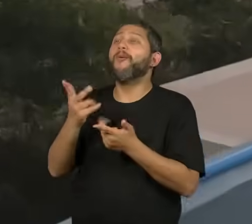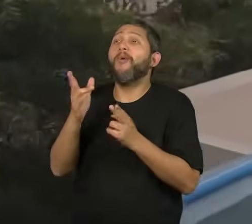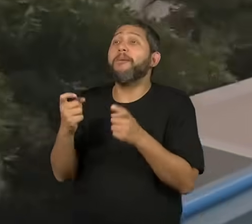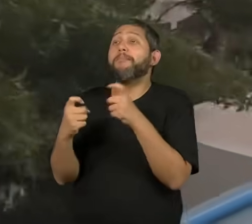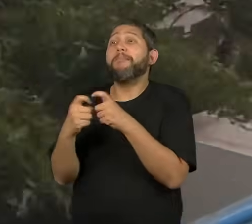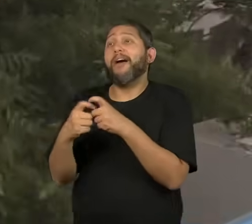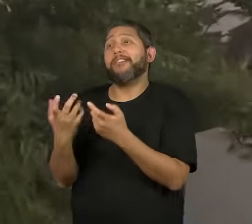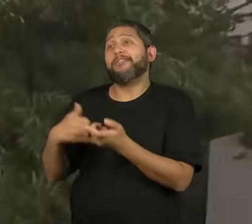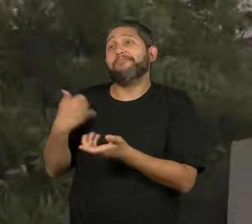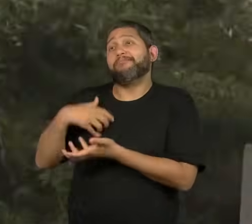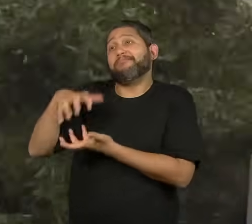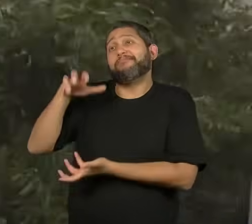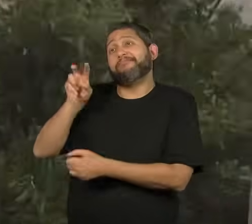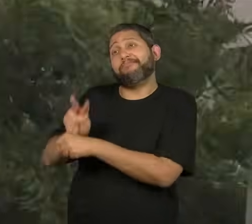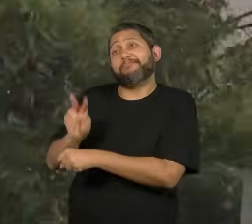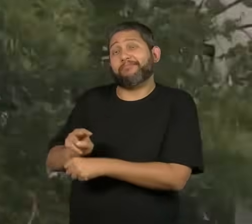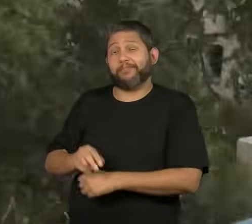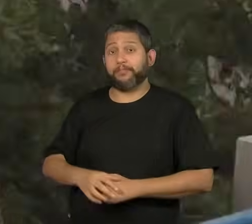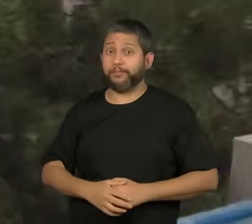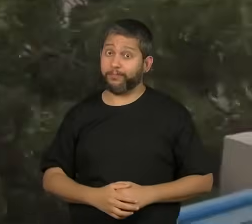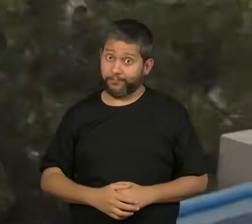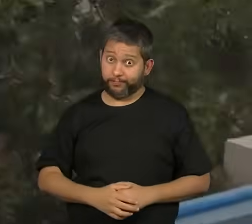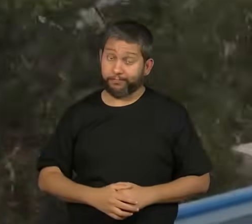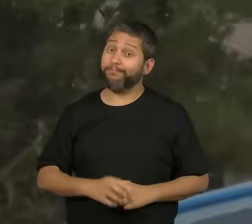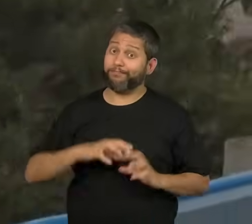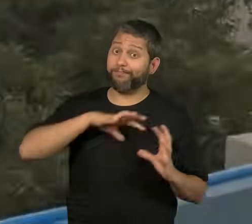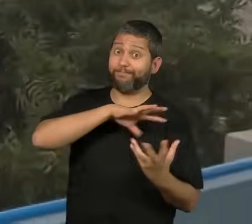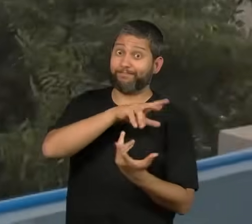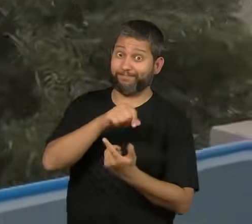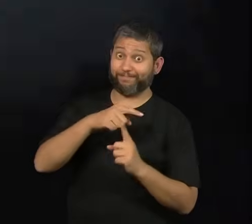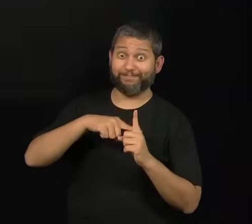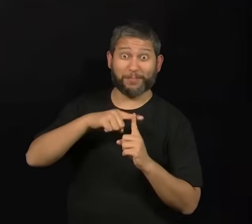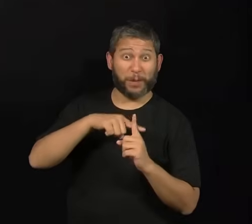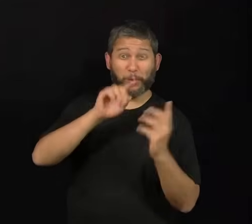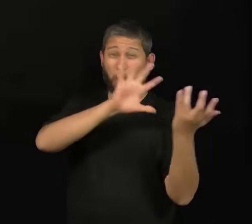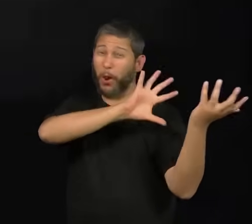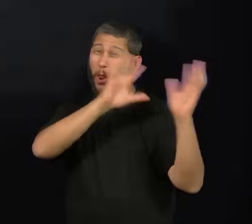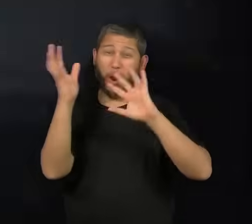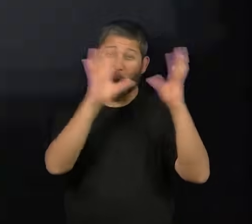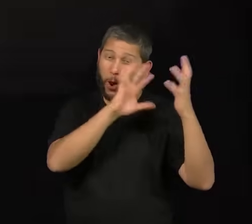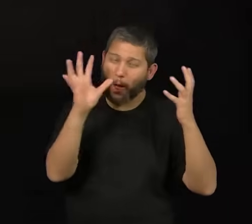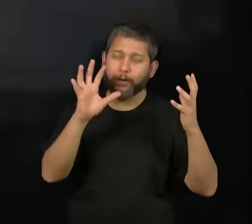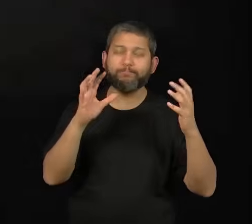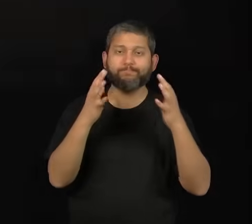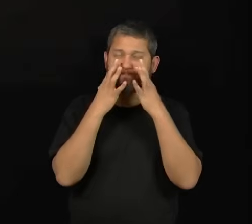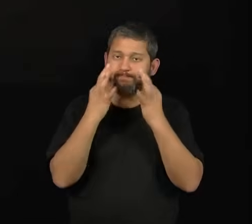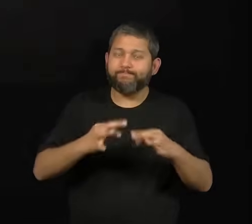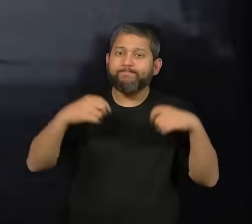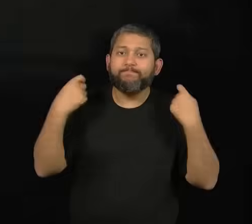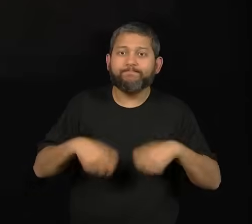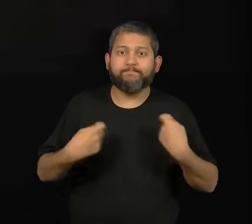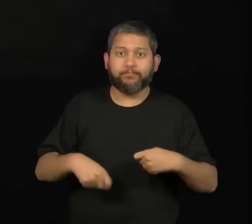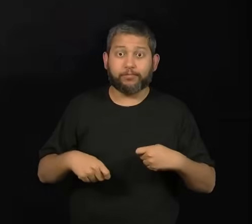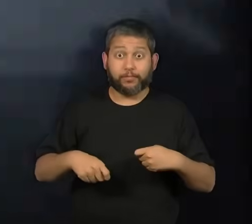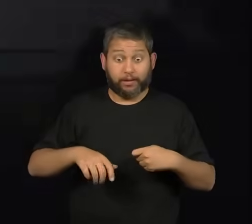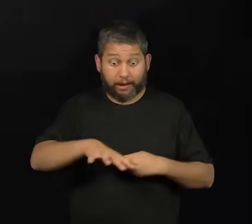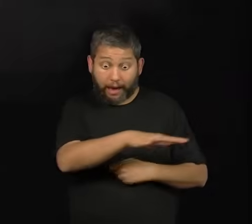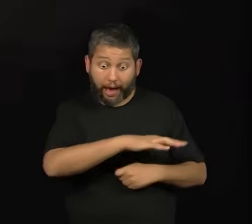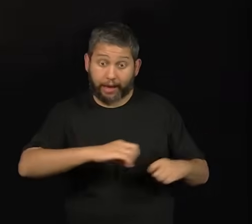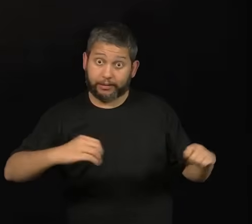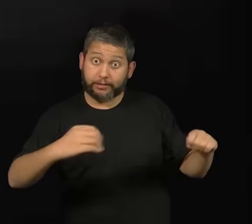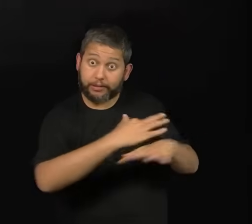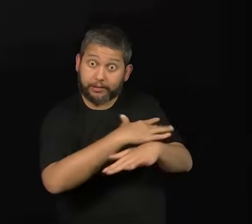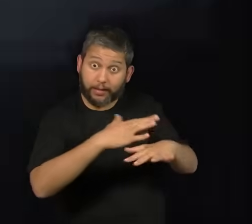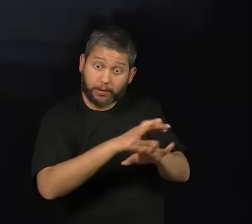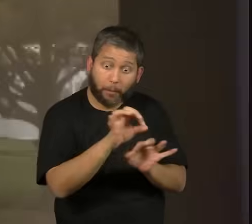O aquecimento global pede medidas urgentes. Aliar a tecnologia ao planejamento urbano pode ser